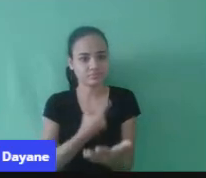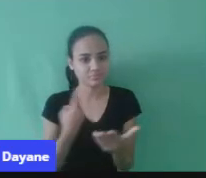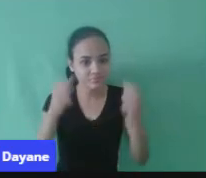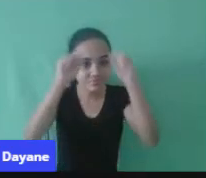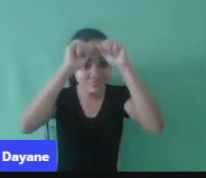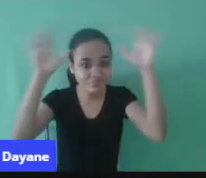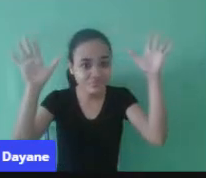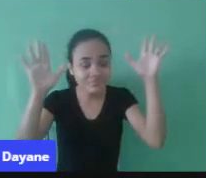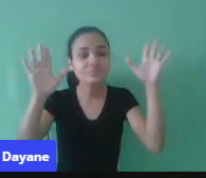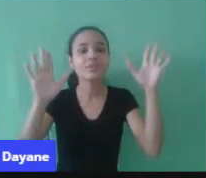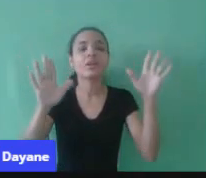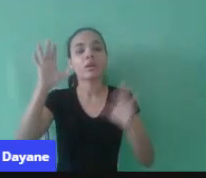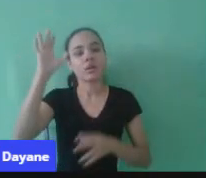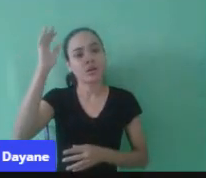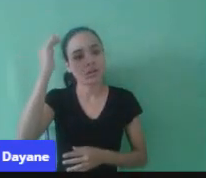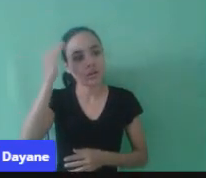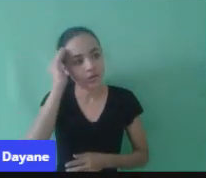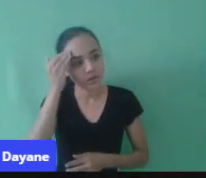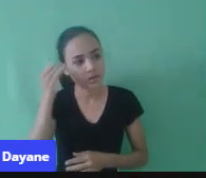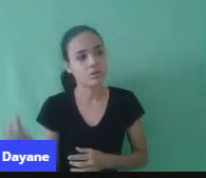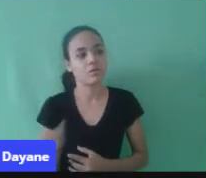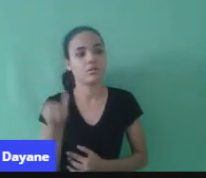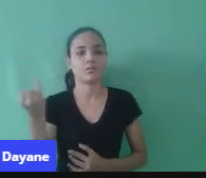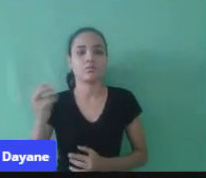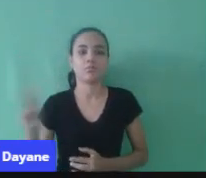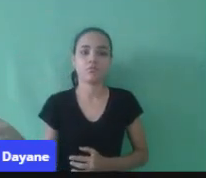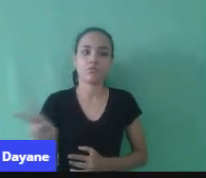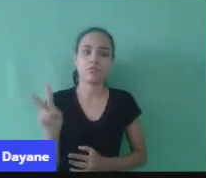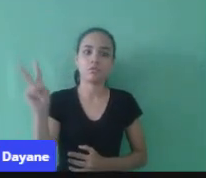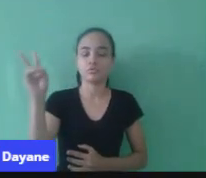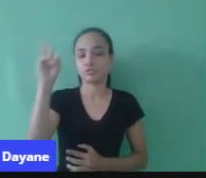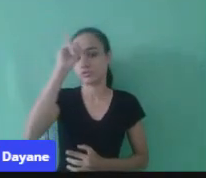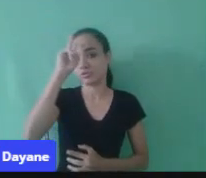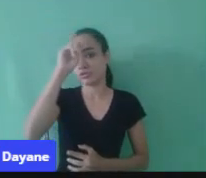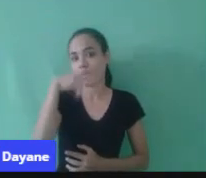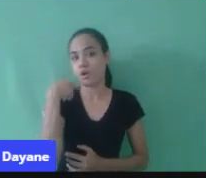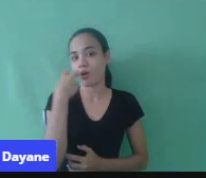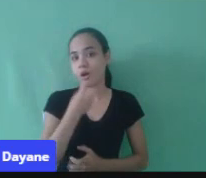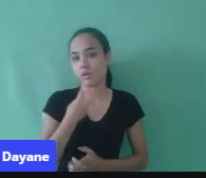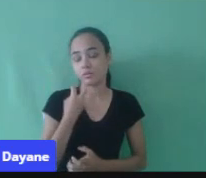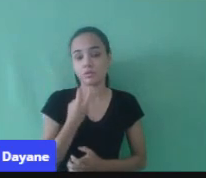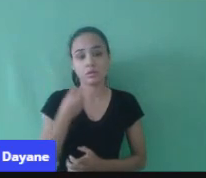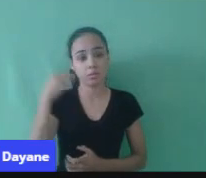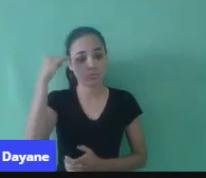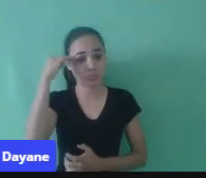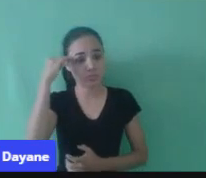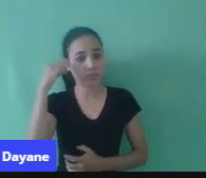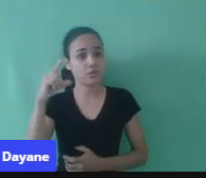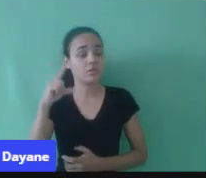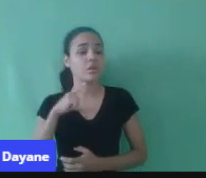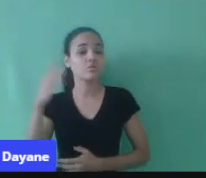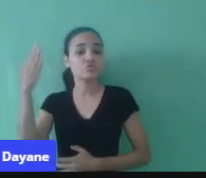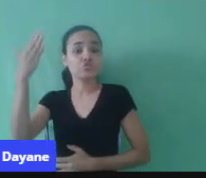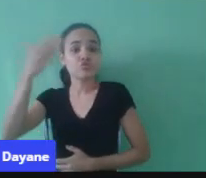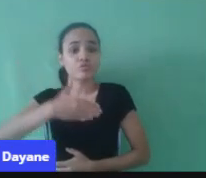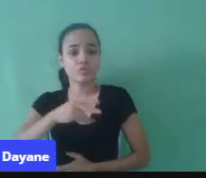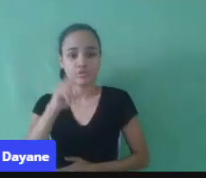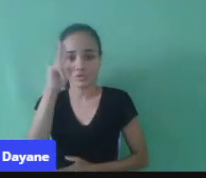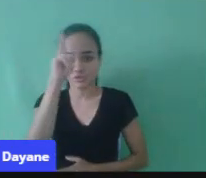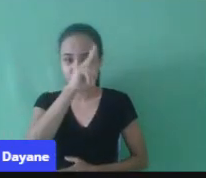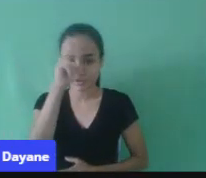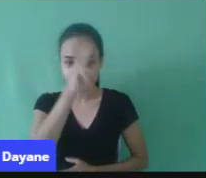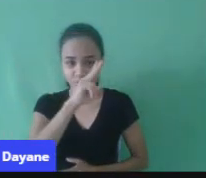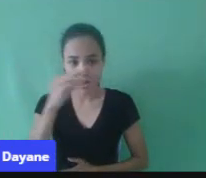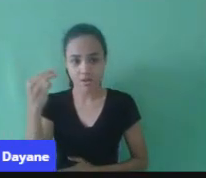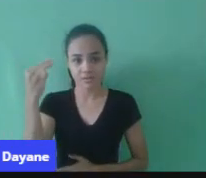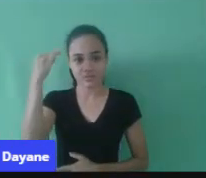do valor em que a história oral e que a memória tem diante da história. E pensando